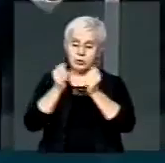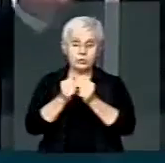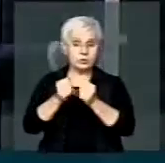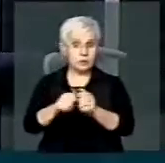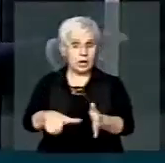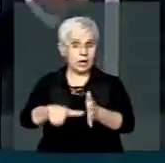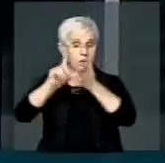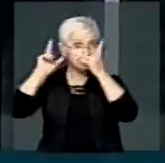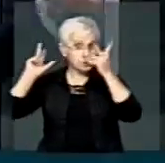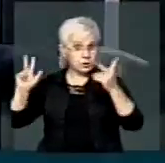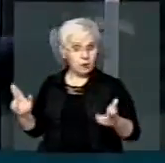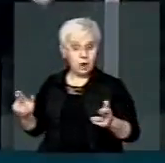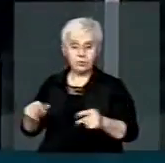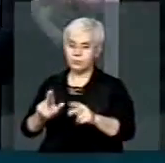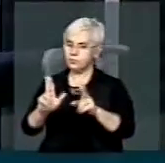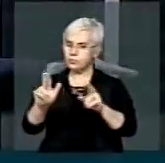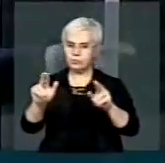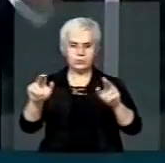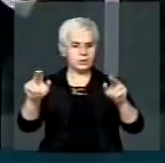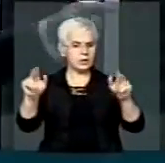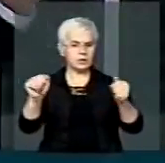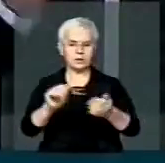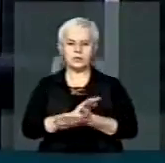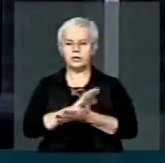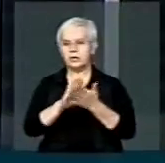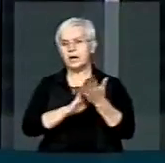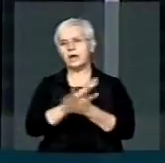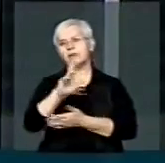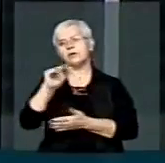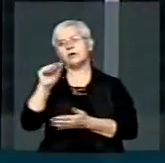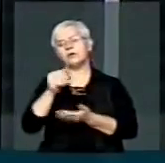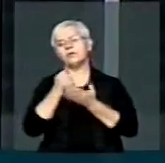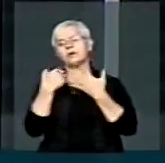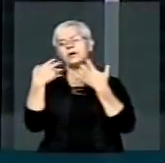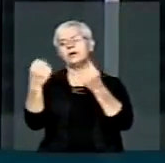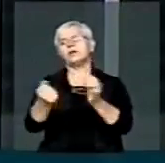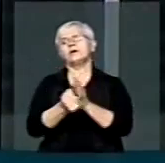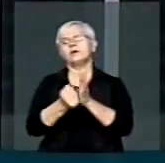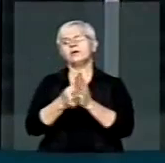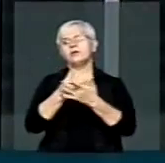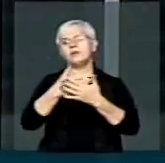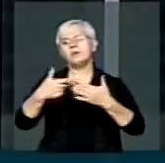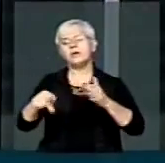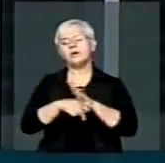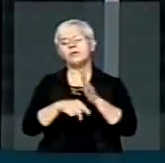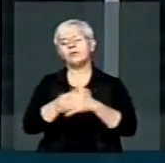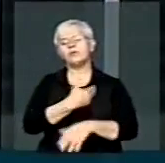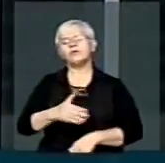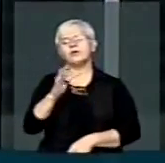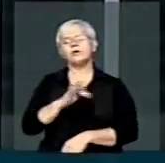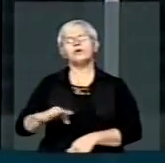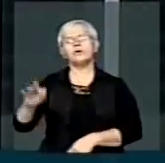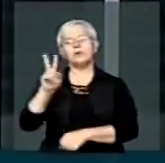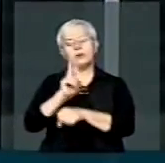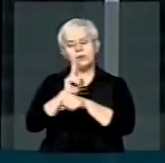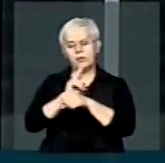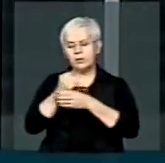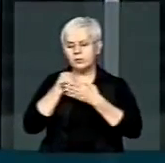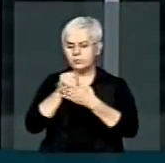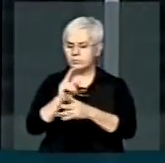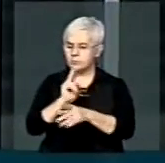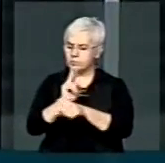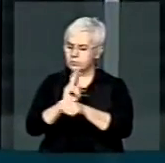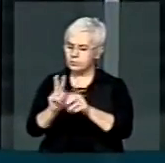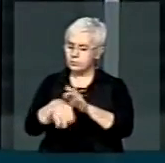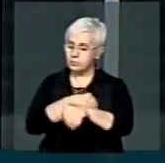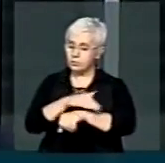presidente, receberam qualquer equipamento do governo federal para a conservação e manutenção das suas